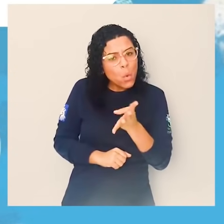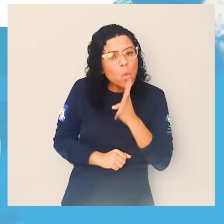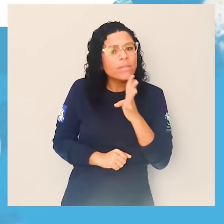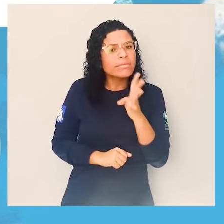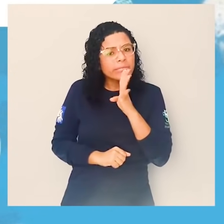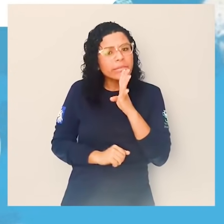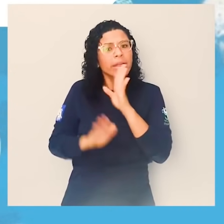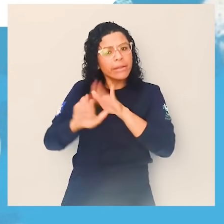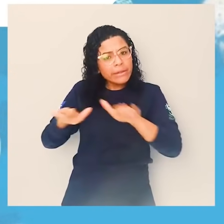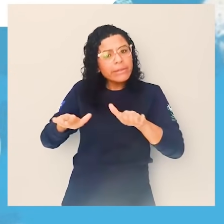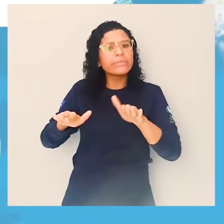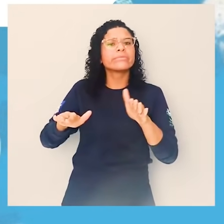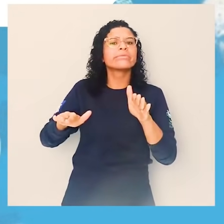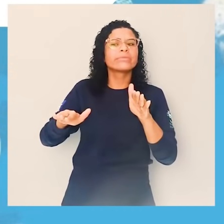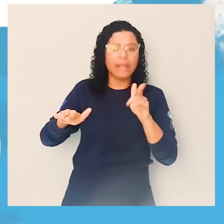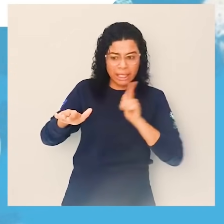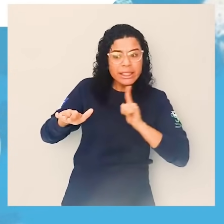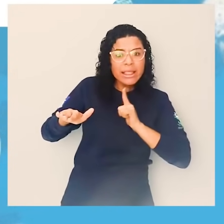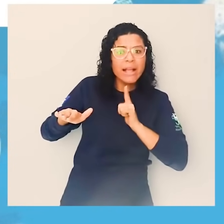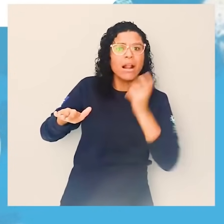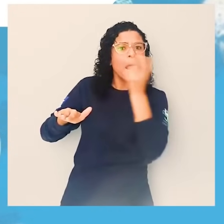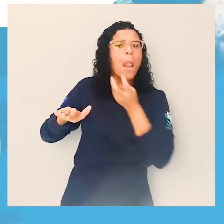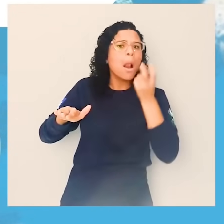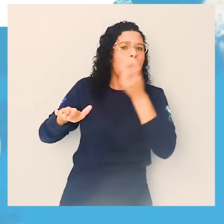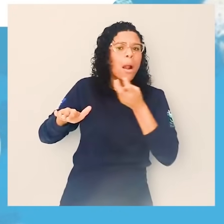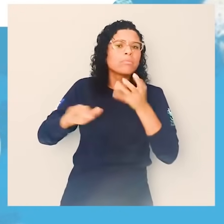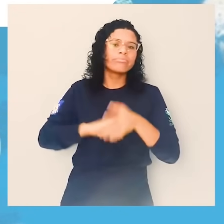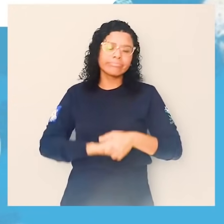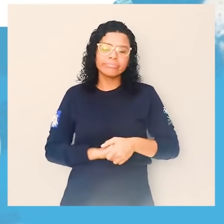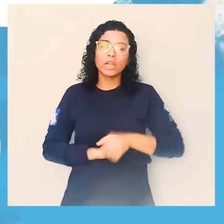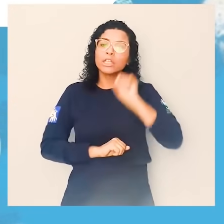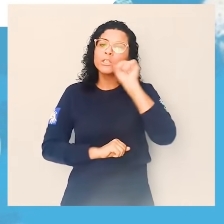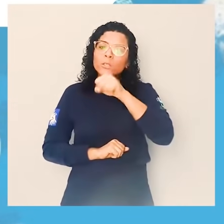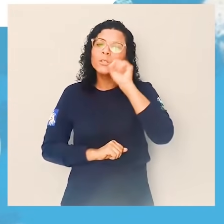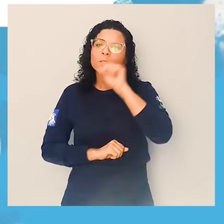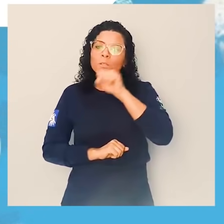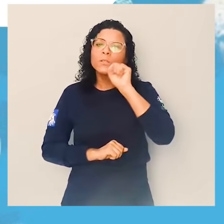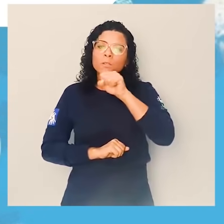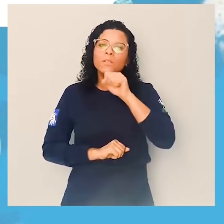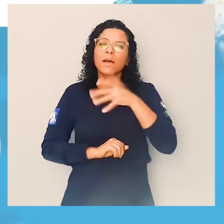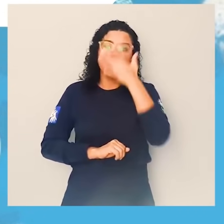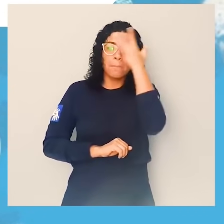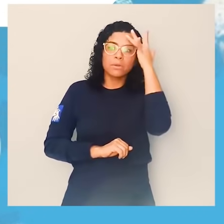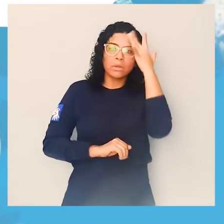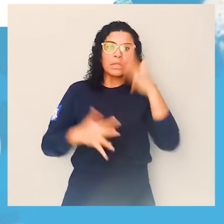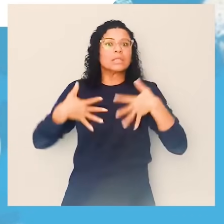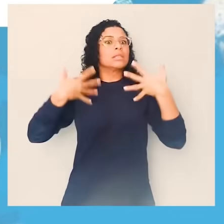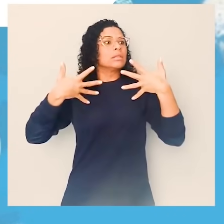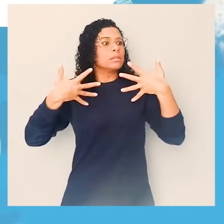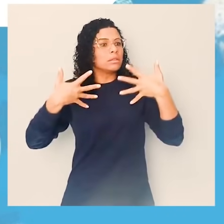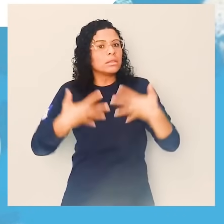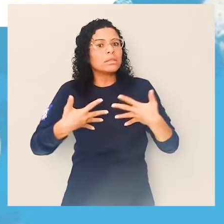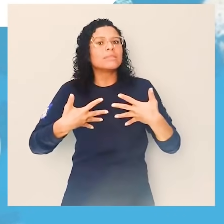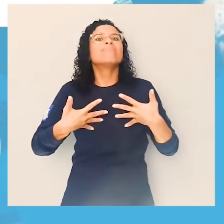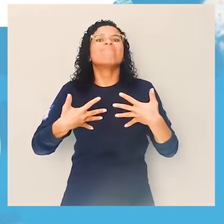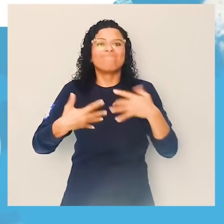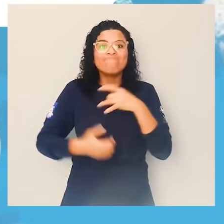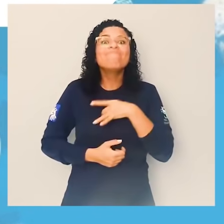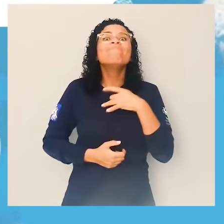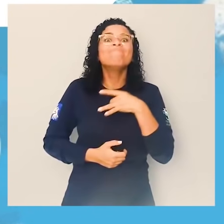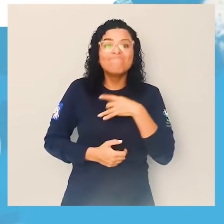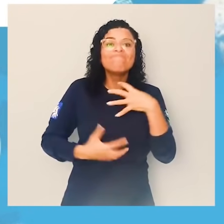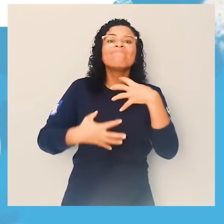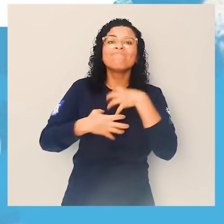pessoas conheciam uma criança que falasse. Mas em todo lugar que o reizinho batia, as pessoas ficavam muito espantadas,